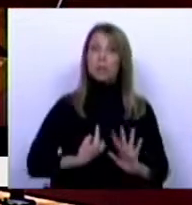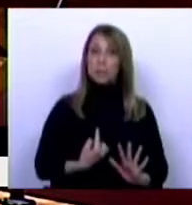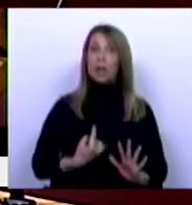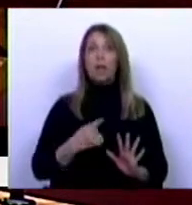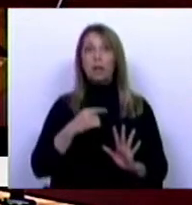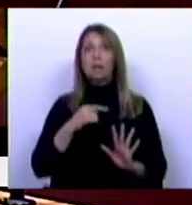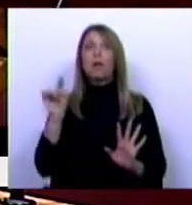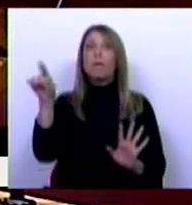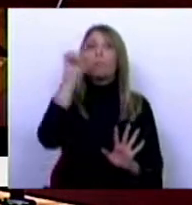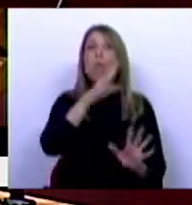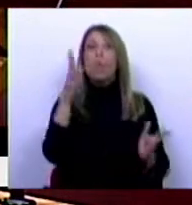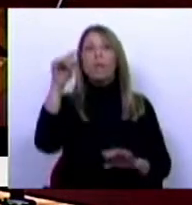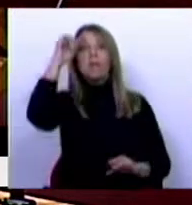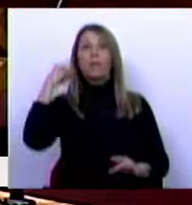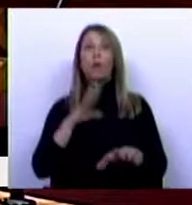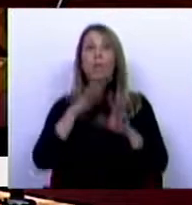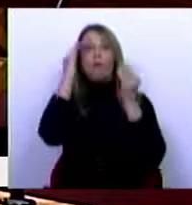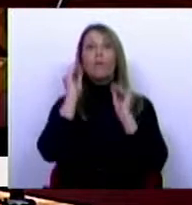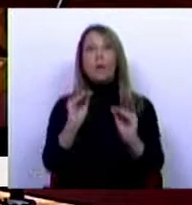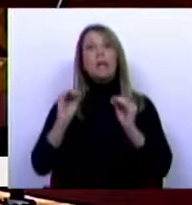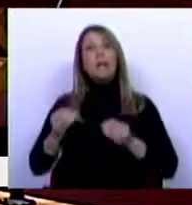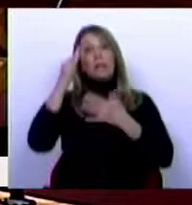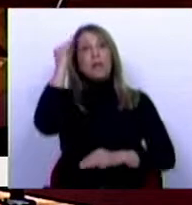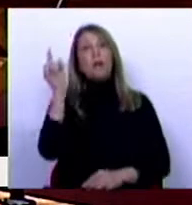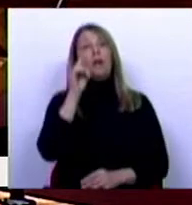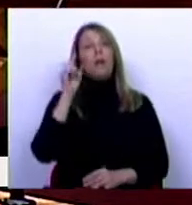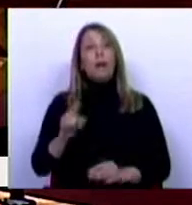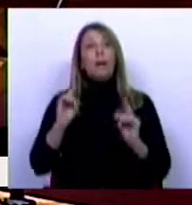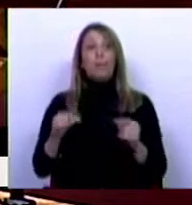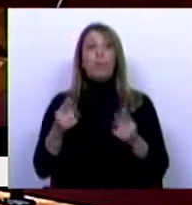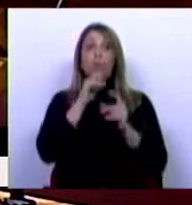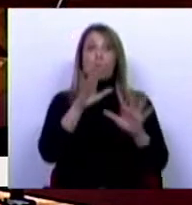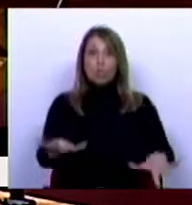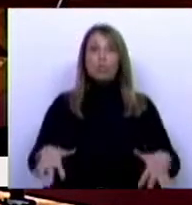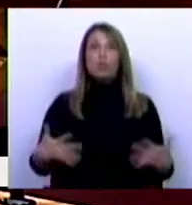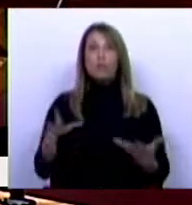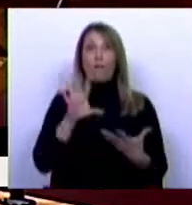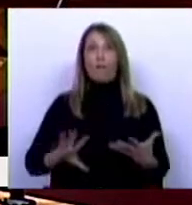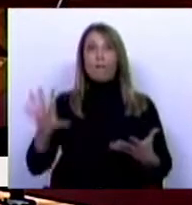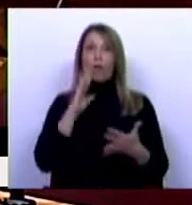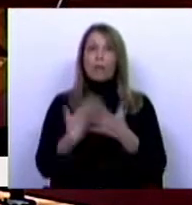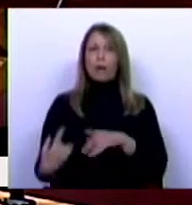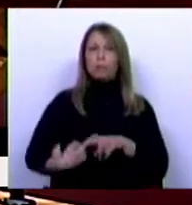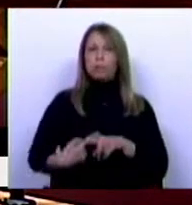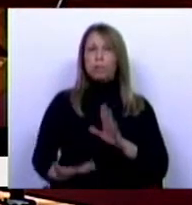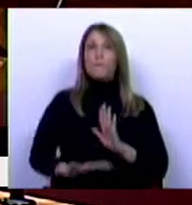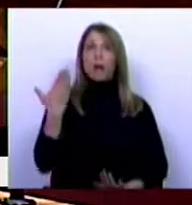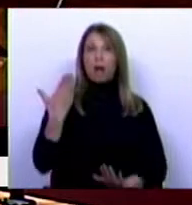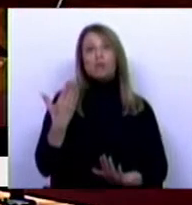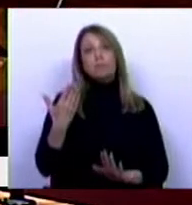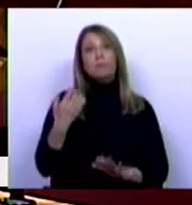as dificuldades relativas à formação inicial de professores para que seja possível encontrar formas de aumentar a atratividade da profissão